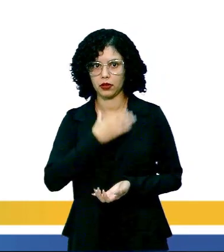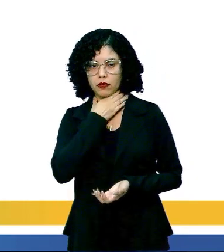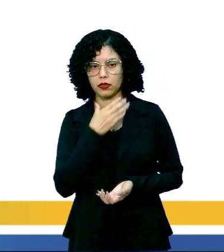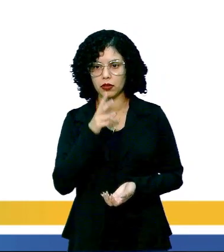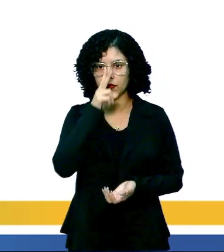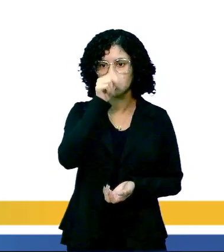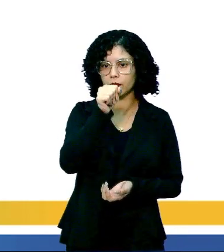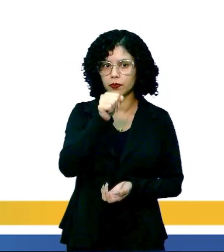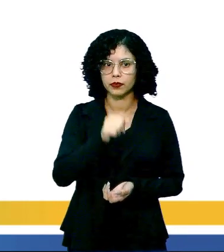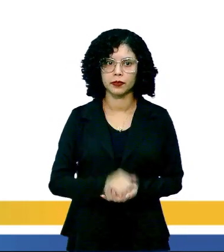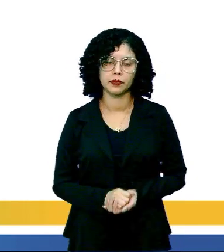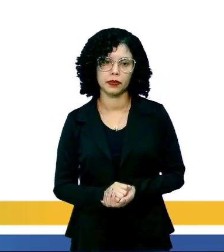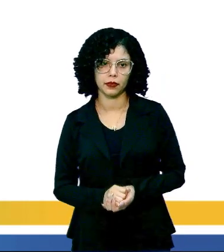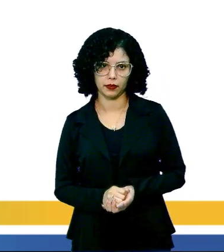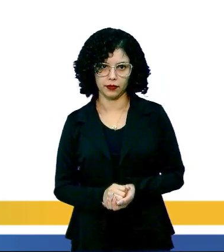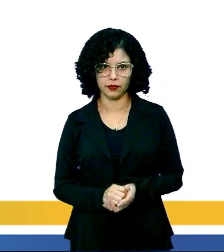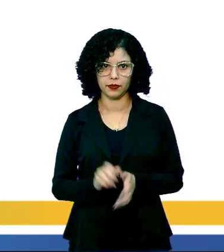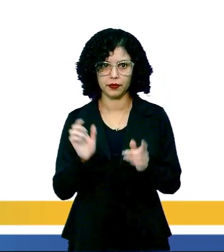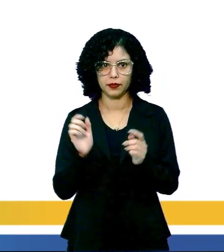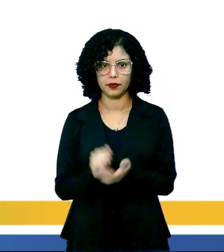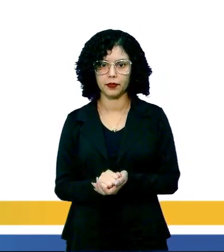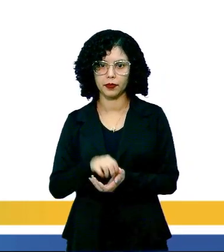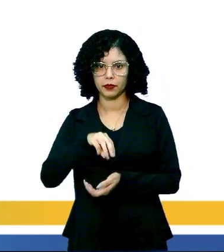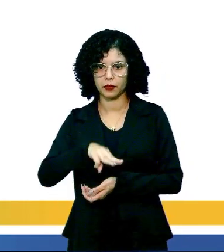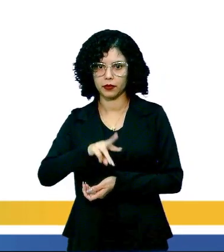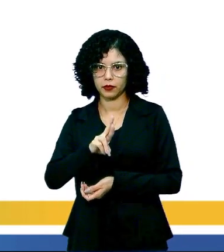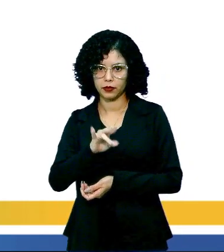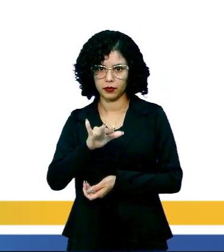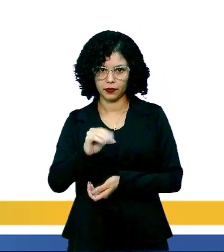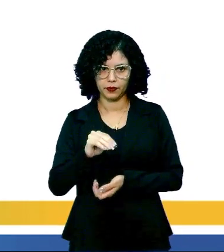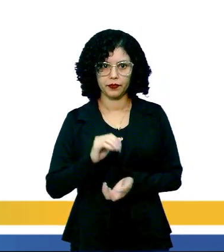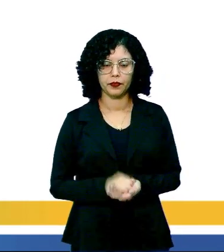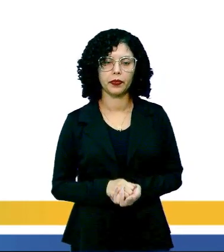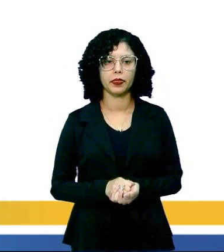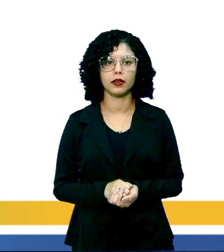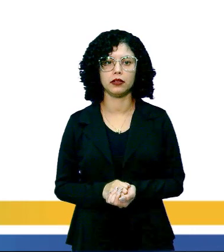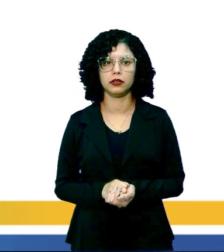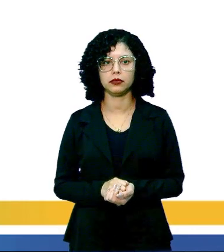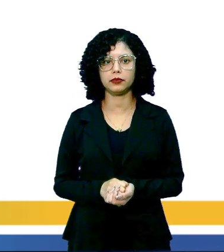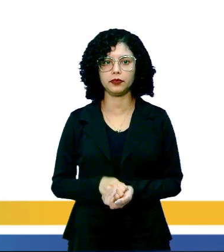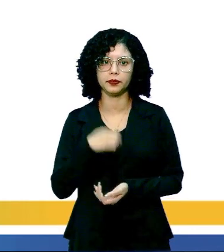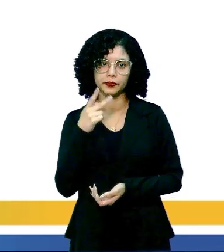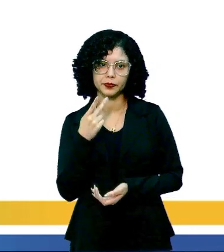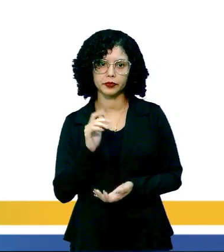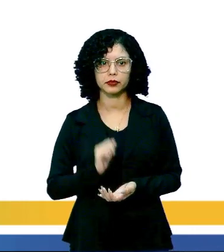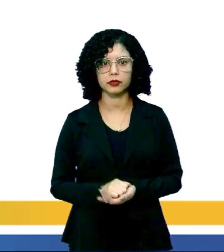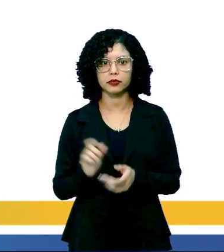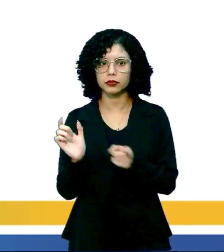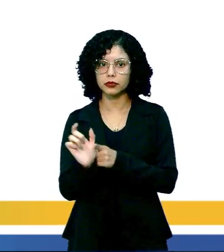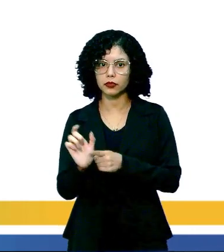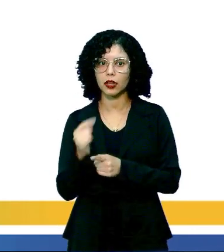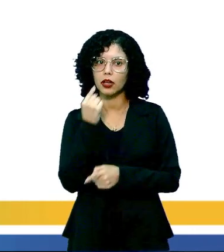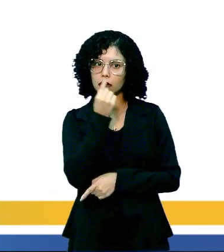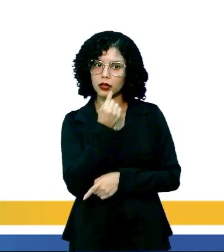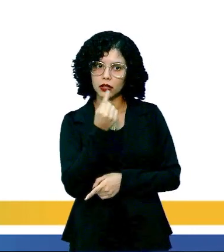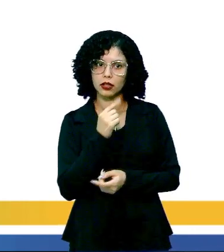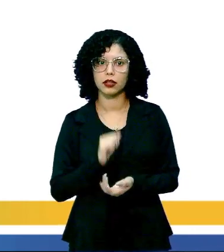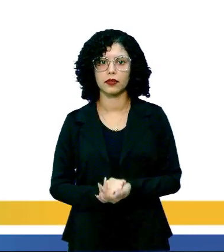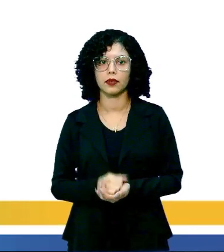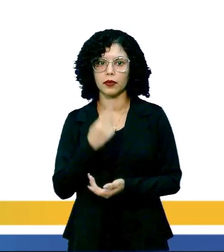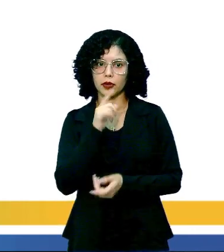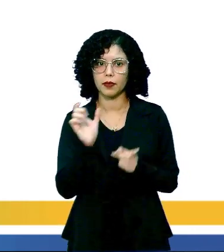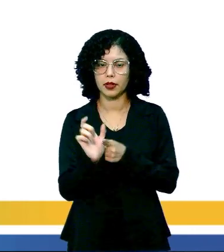Forca na Força, tá? Do Mário Chamier, que diz assim: a palavra